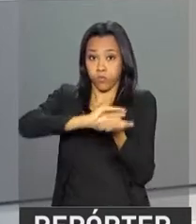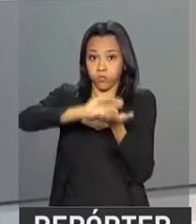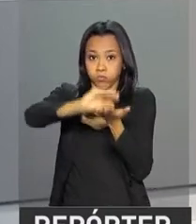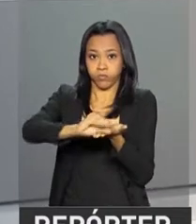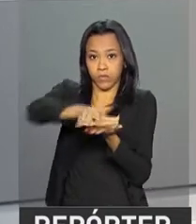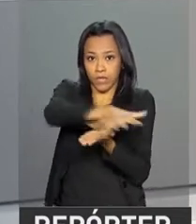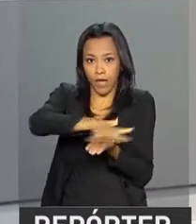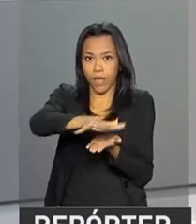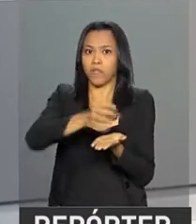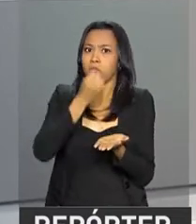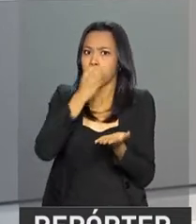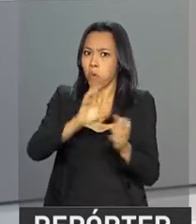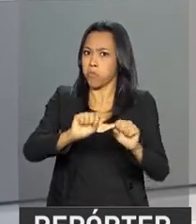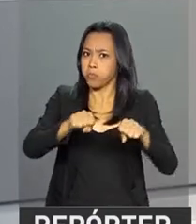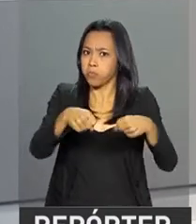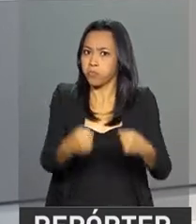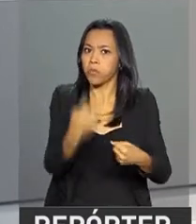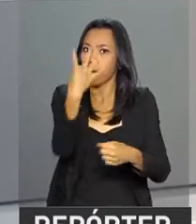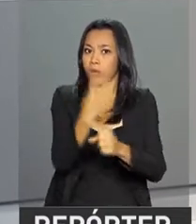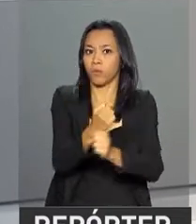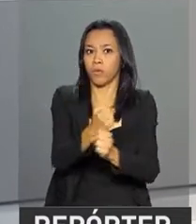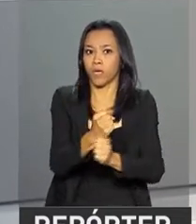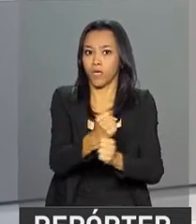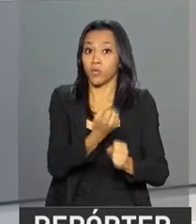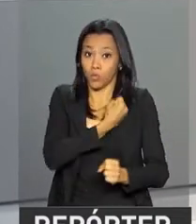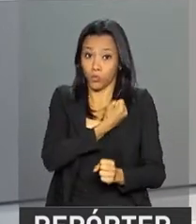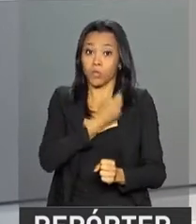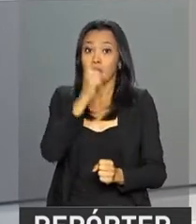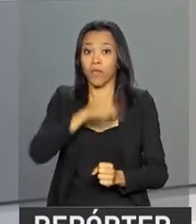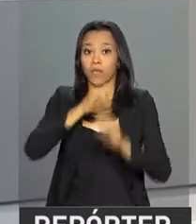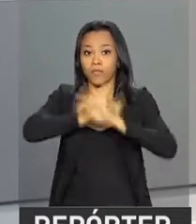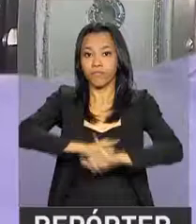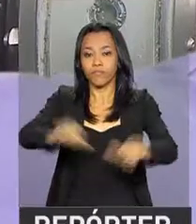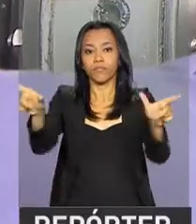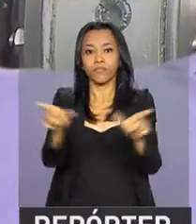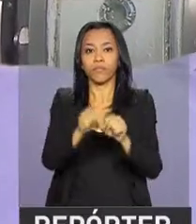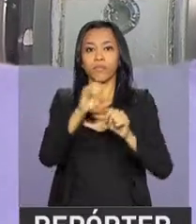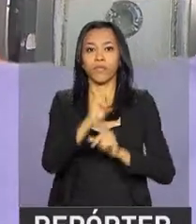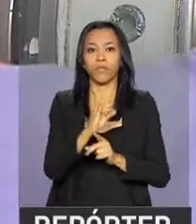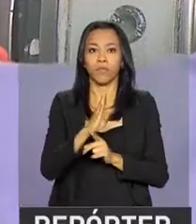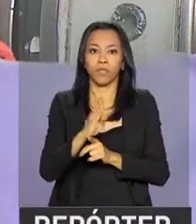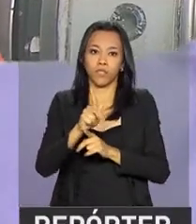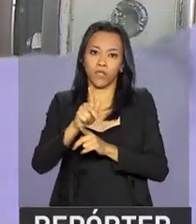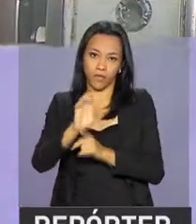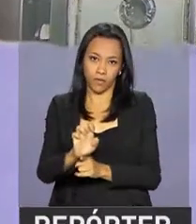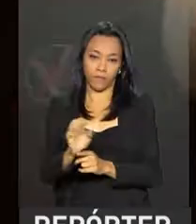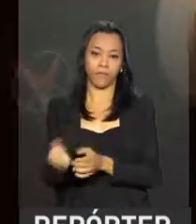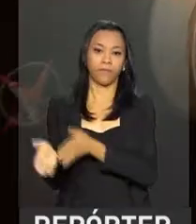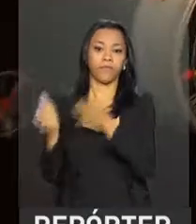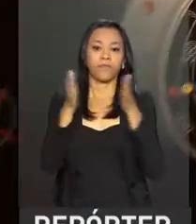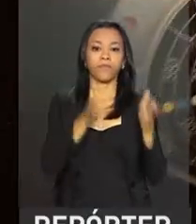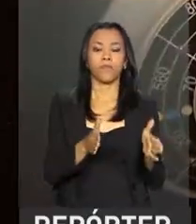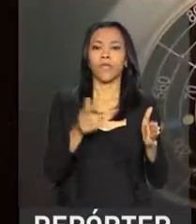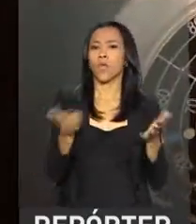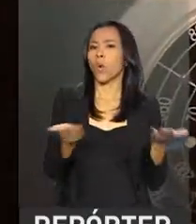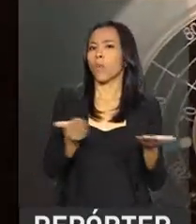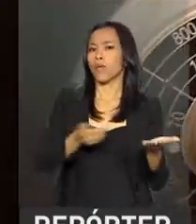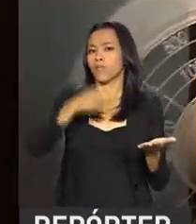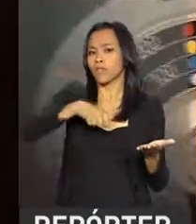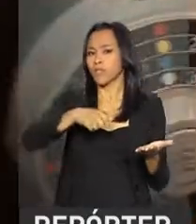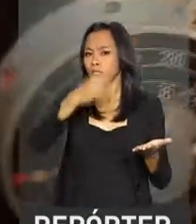melhor desempenho em quatro anos os números são do ibge em comparação ao segundo trimestre